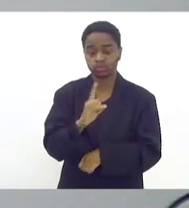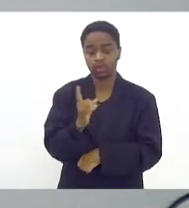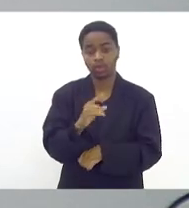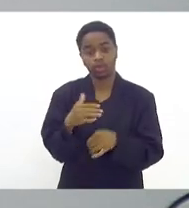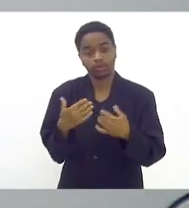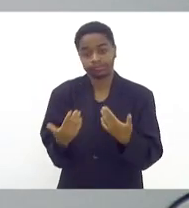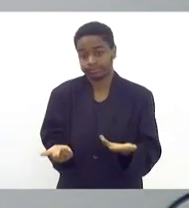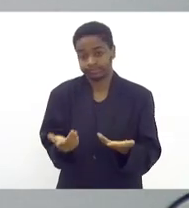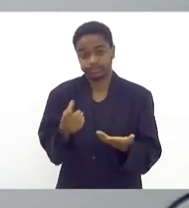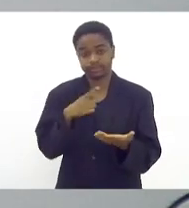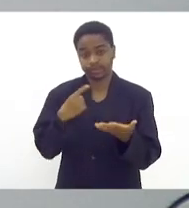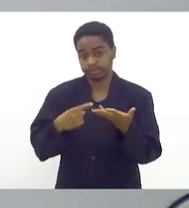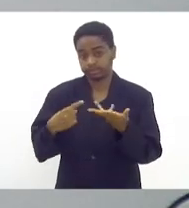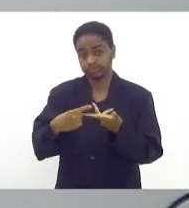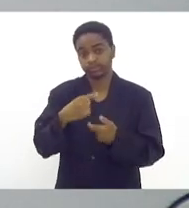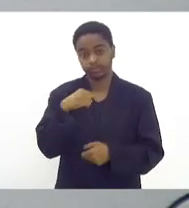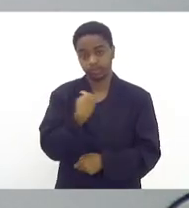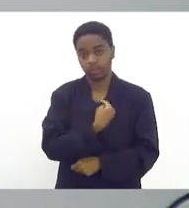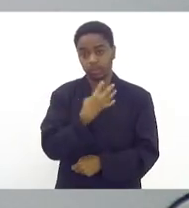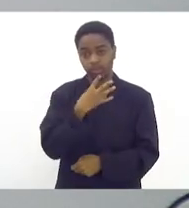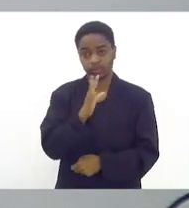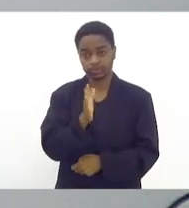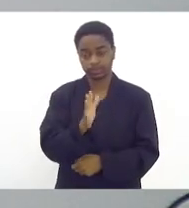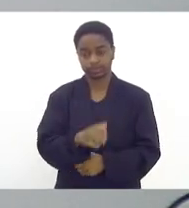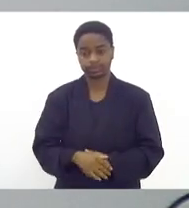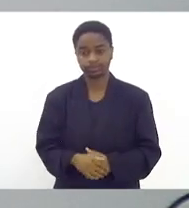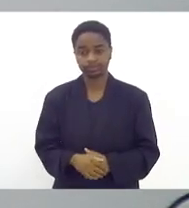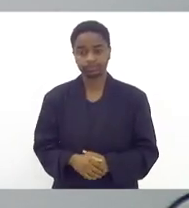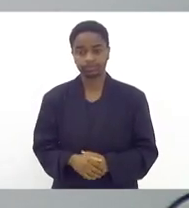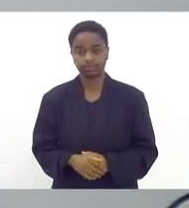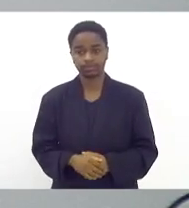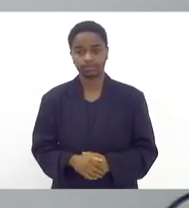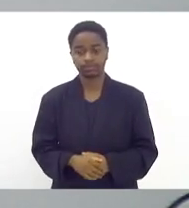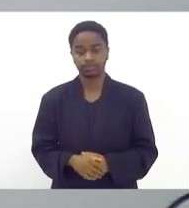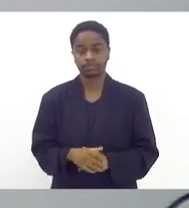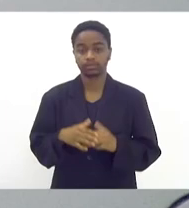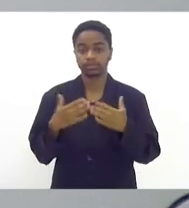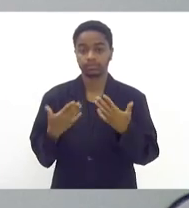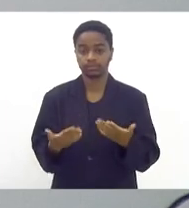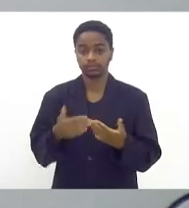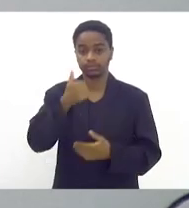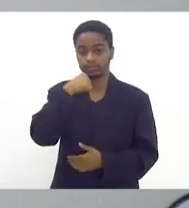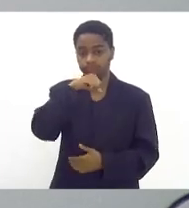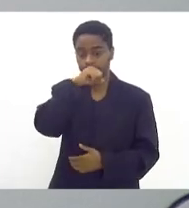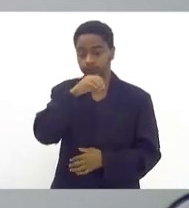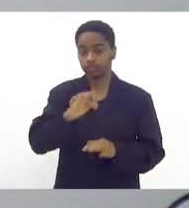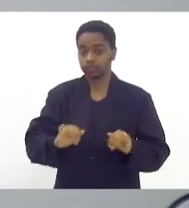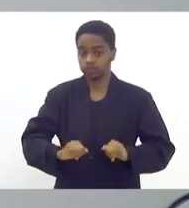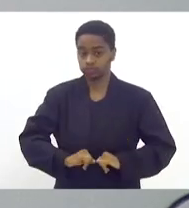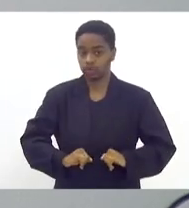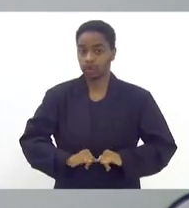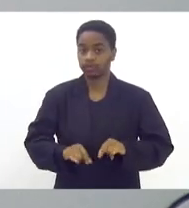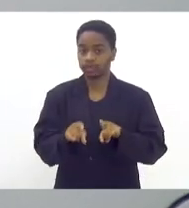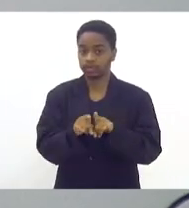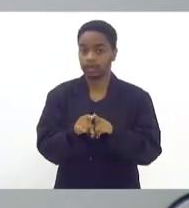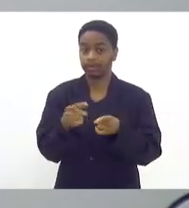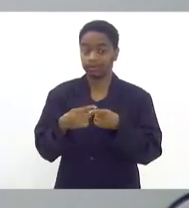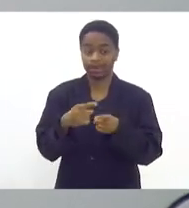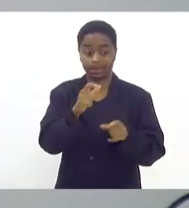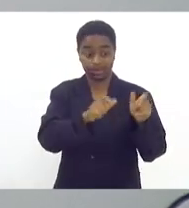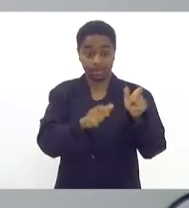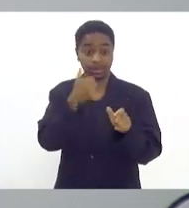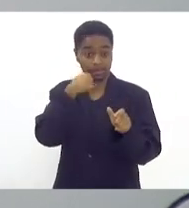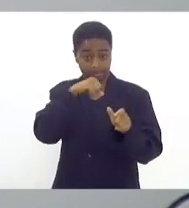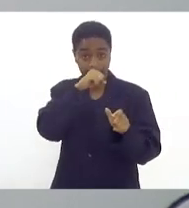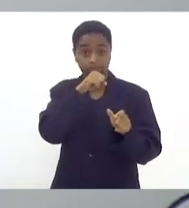aquela situação toda que nós já conhecemos Então essas mães também sofrem elas adoecem elas